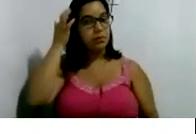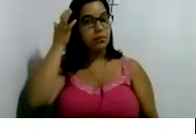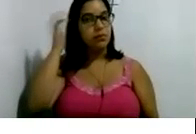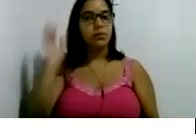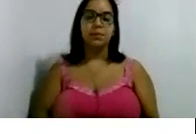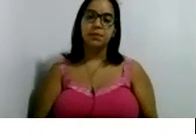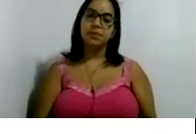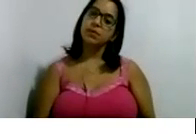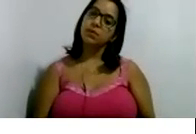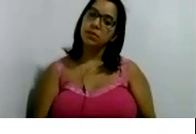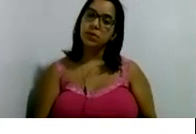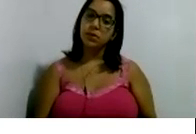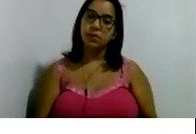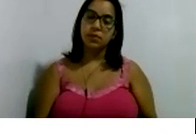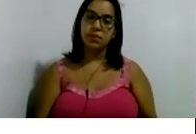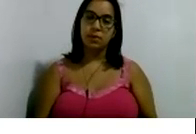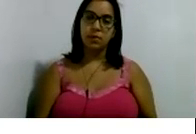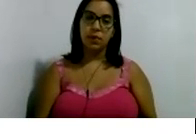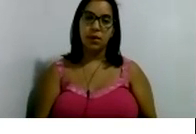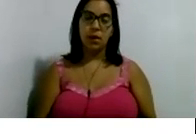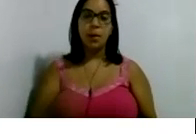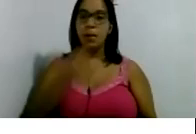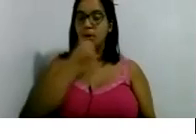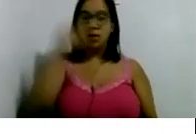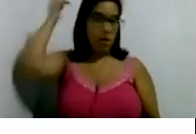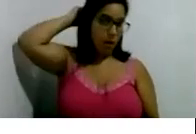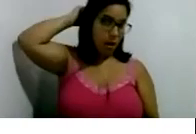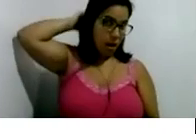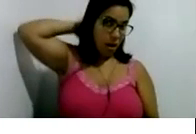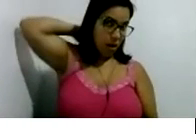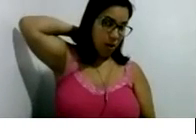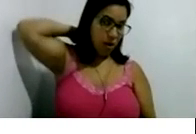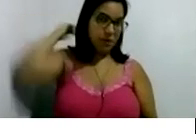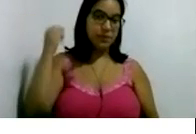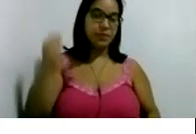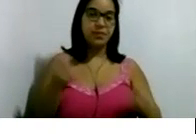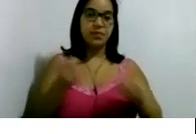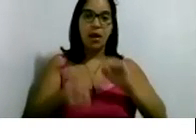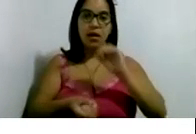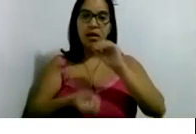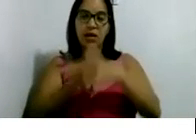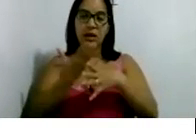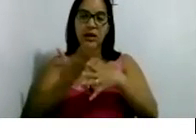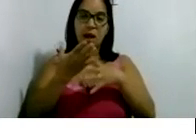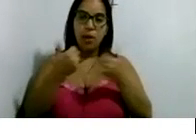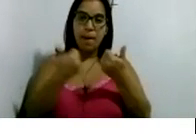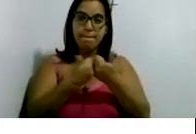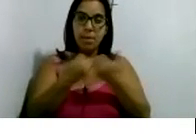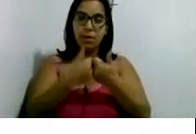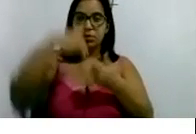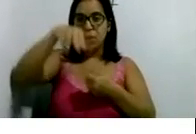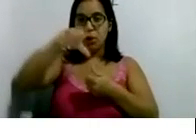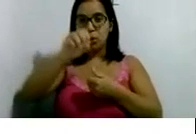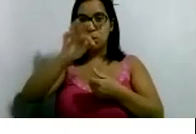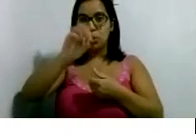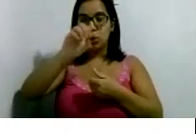axial. Então, a coluna vertebral ela se forma ao redor da notocorda. Então, ela vai degenerar e vai